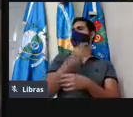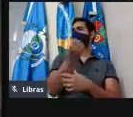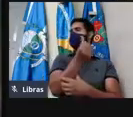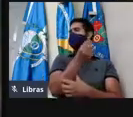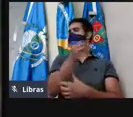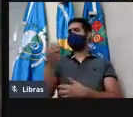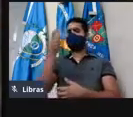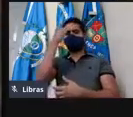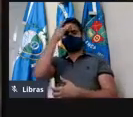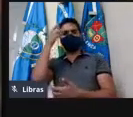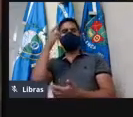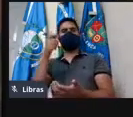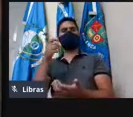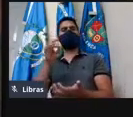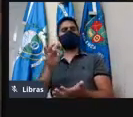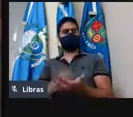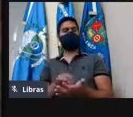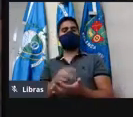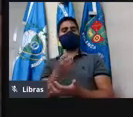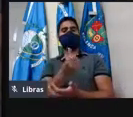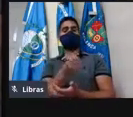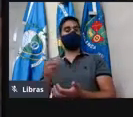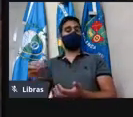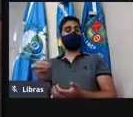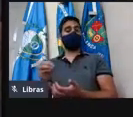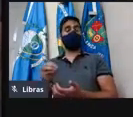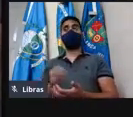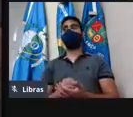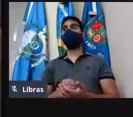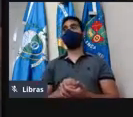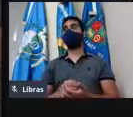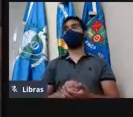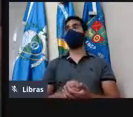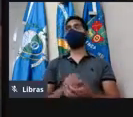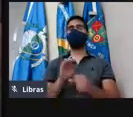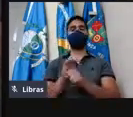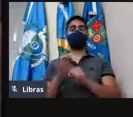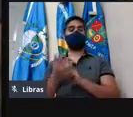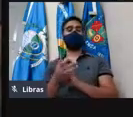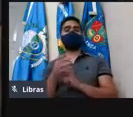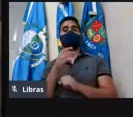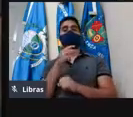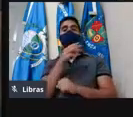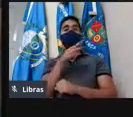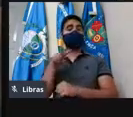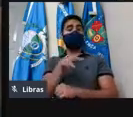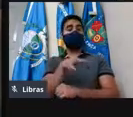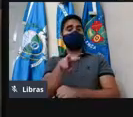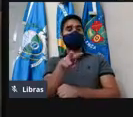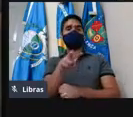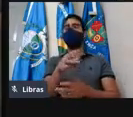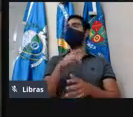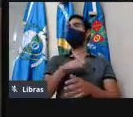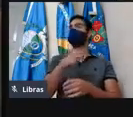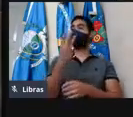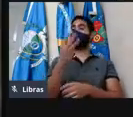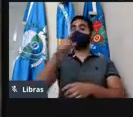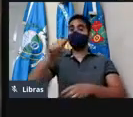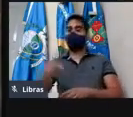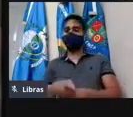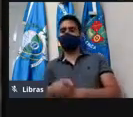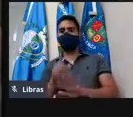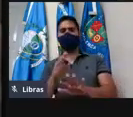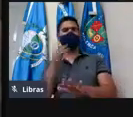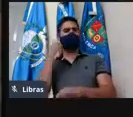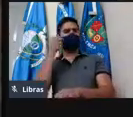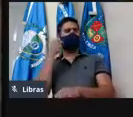casos confirmados. Sabe quantos casos confirmados de Covid teve Três Rios? 3 mil. Você vai falar, mas Rafael, será que eles